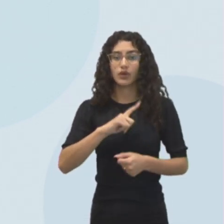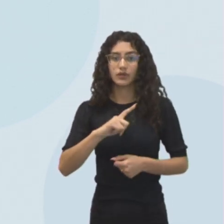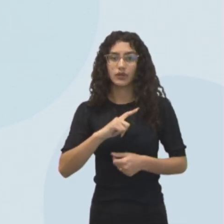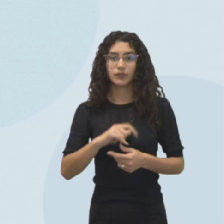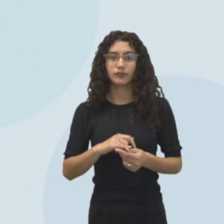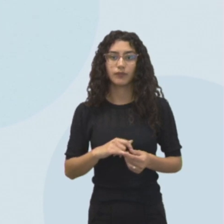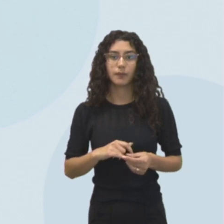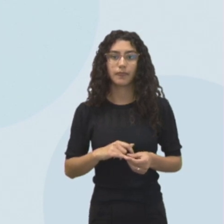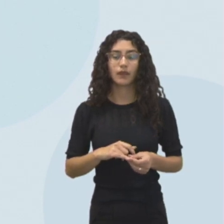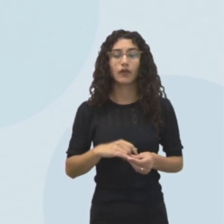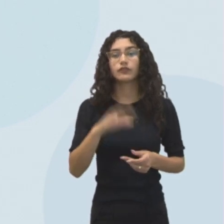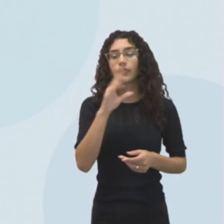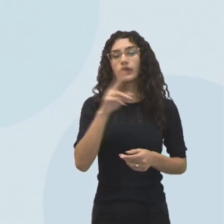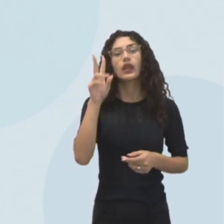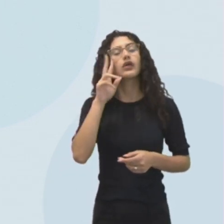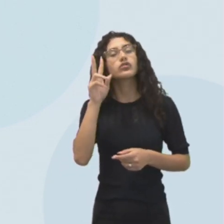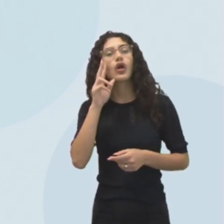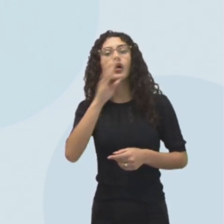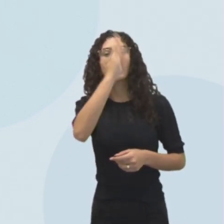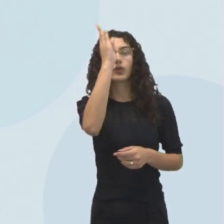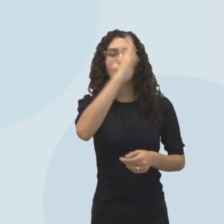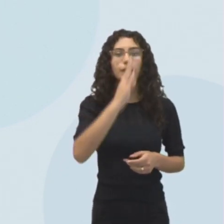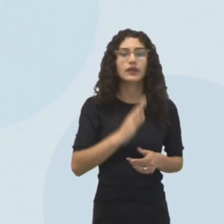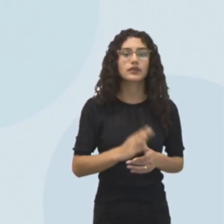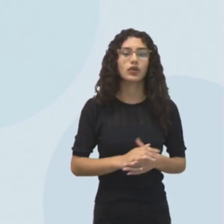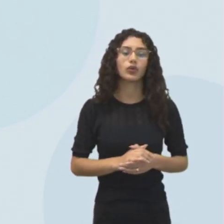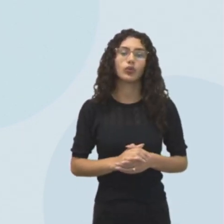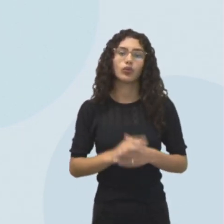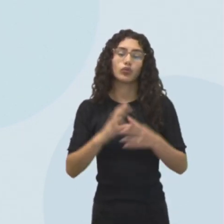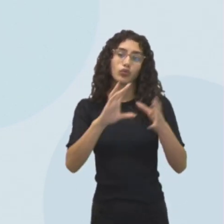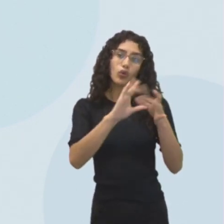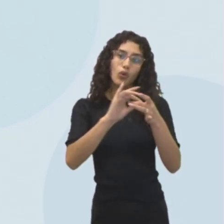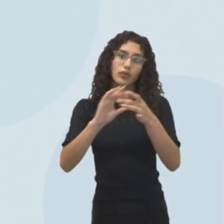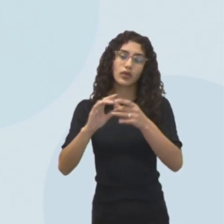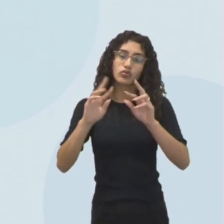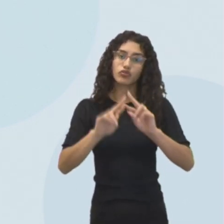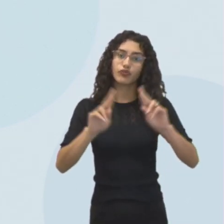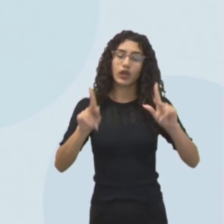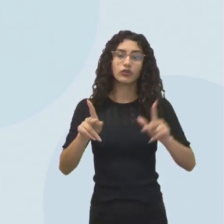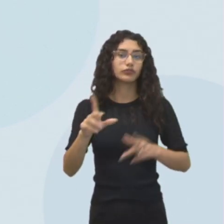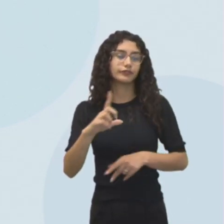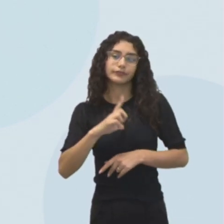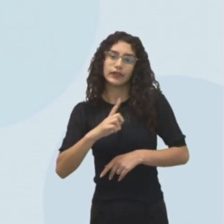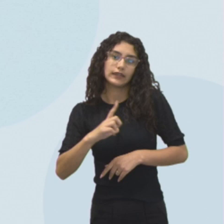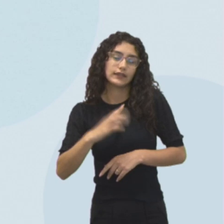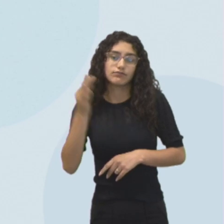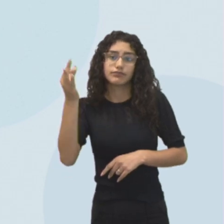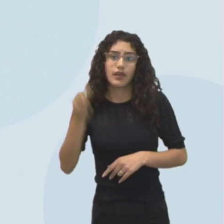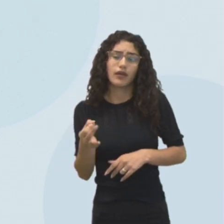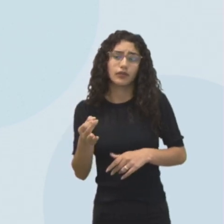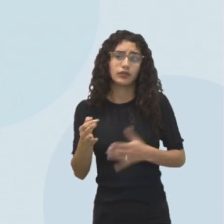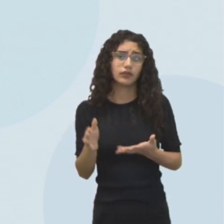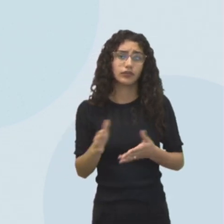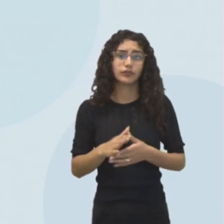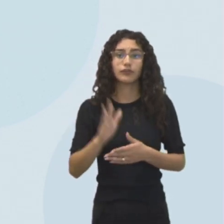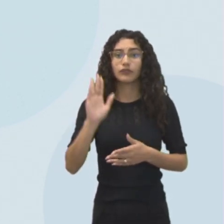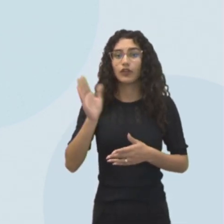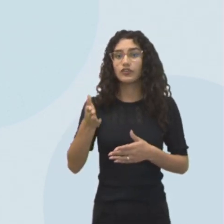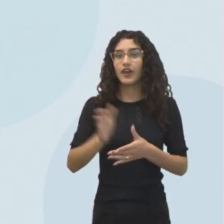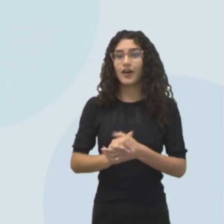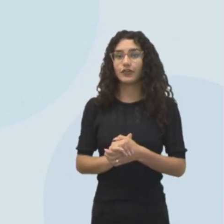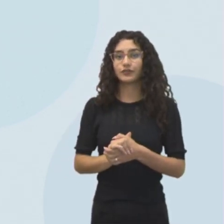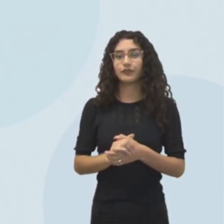de história do Brasil, assim, fora do contexto, não vai fazer sentido, já vai dar... O aluno